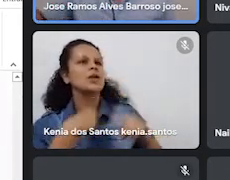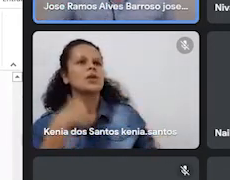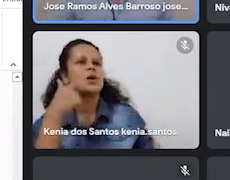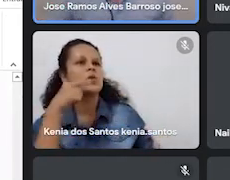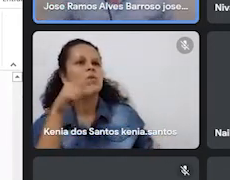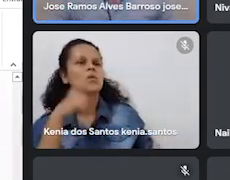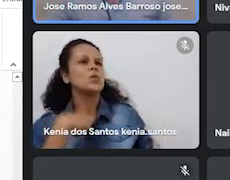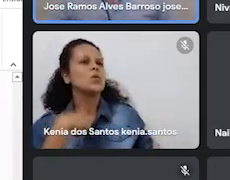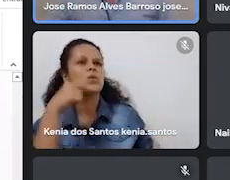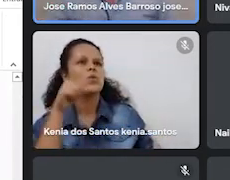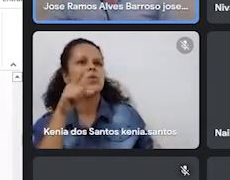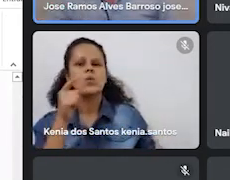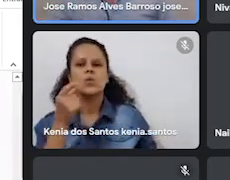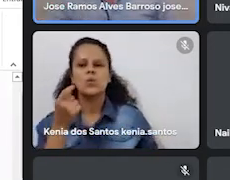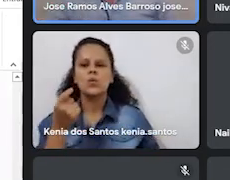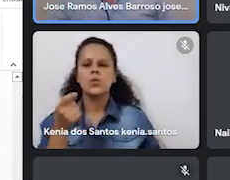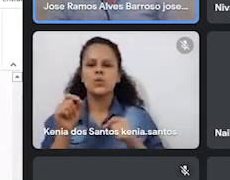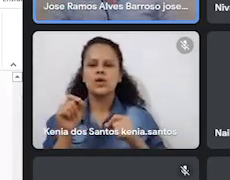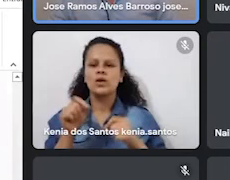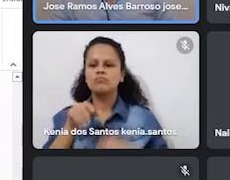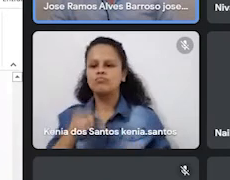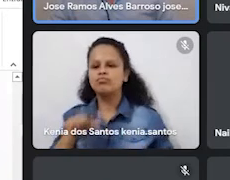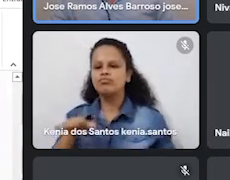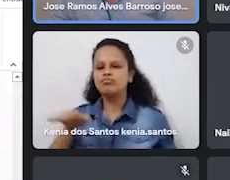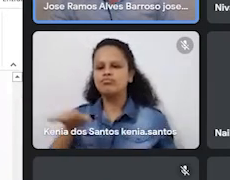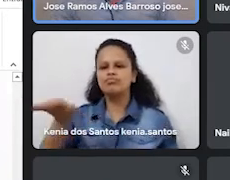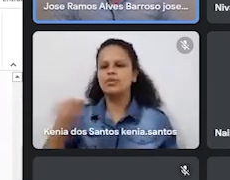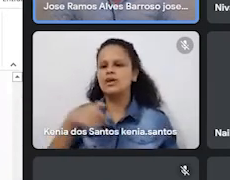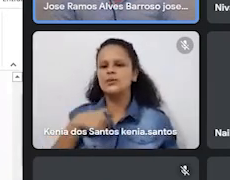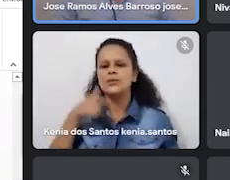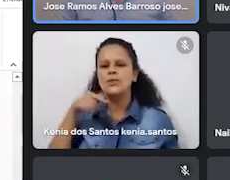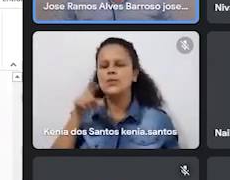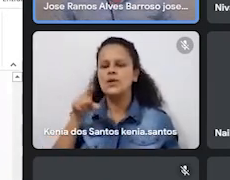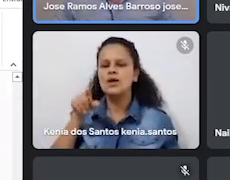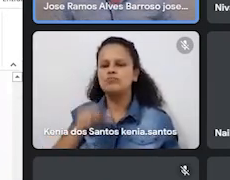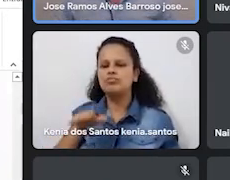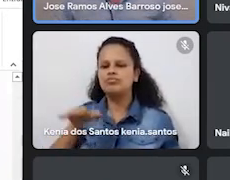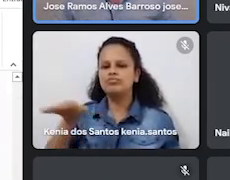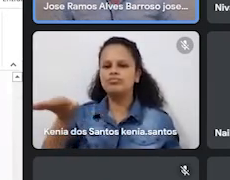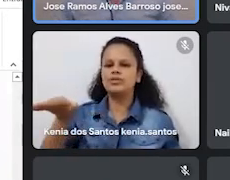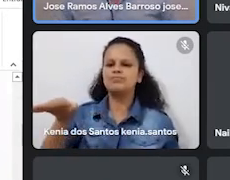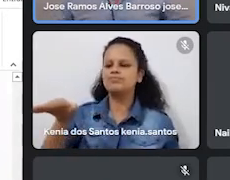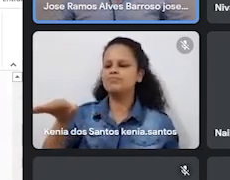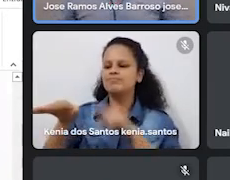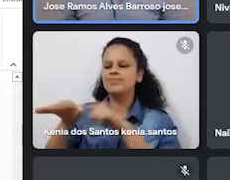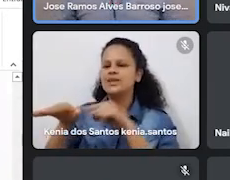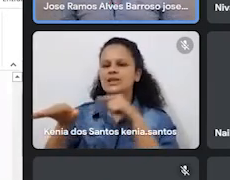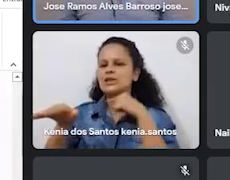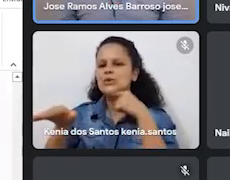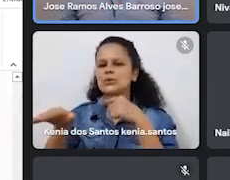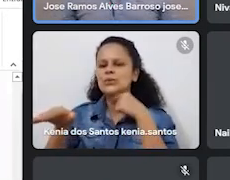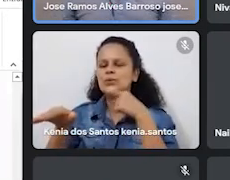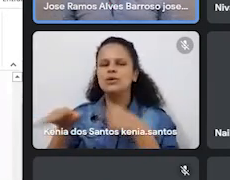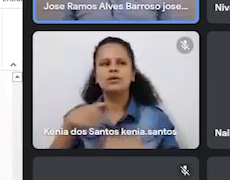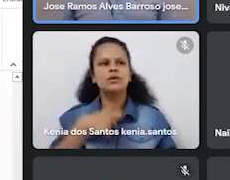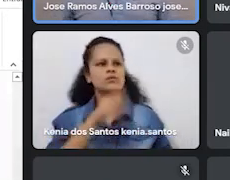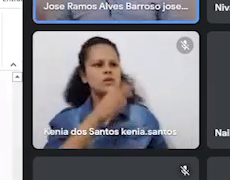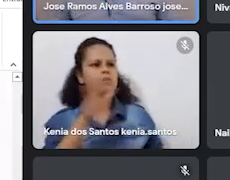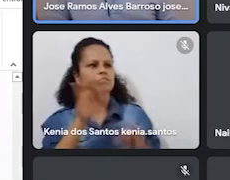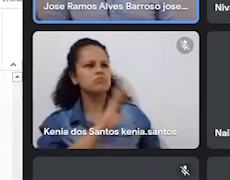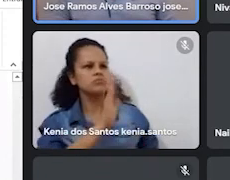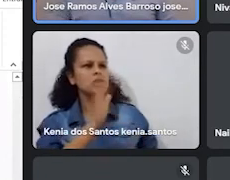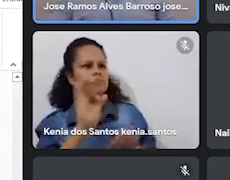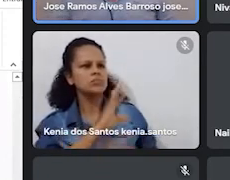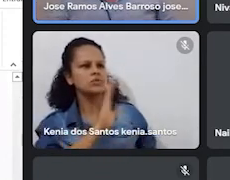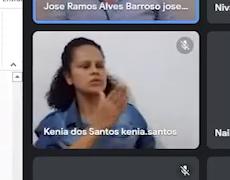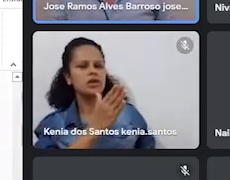carro caiu num buraco ali e eu não consegui tirar ele. Mas eu já troquei o isolador. Que